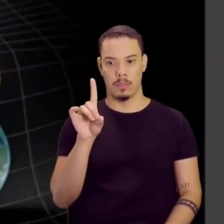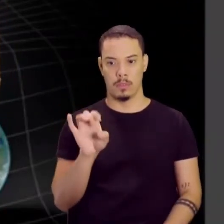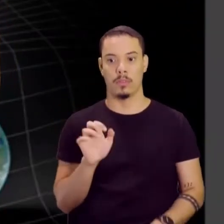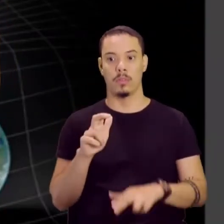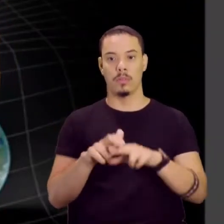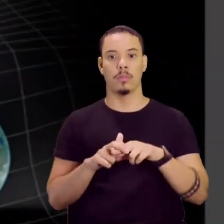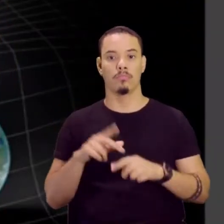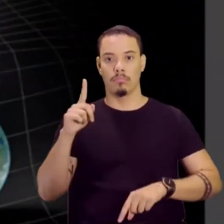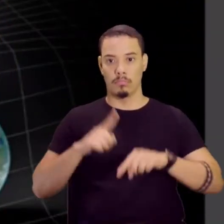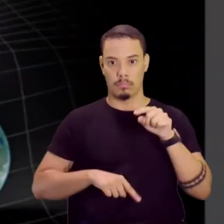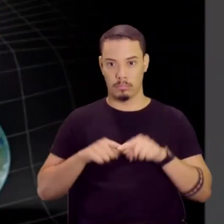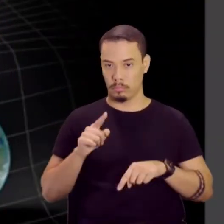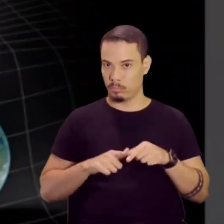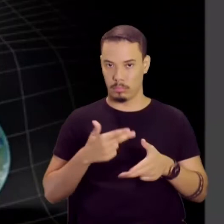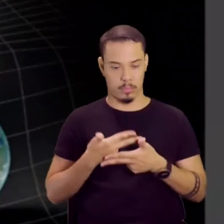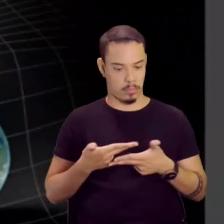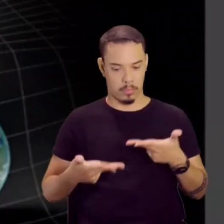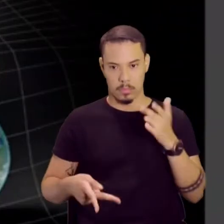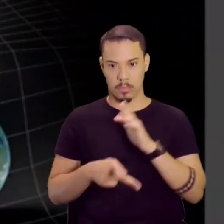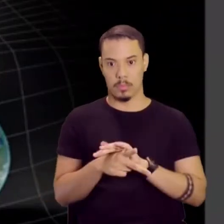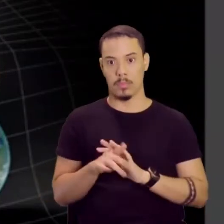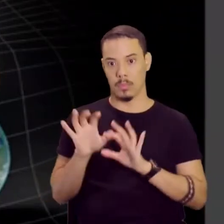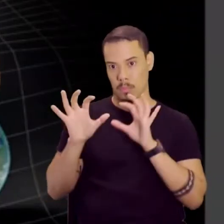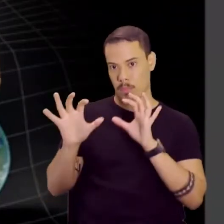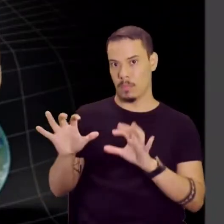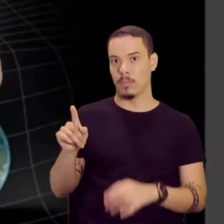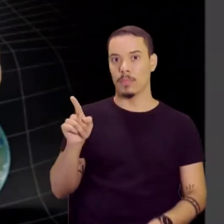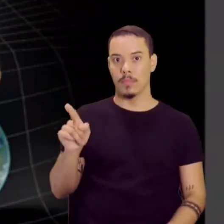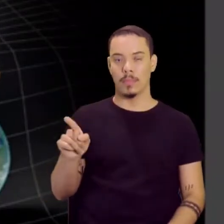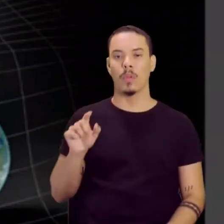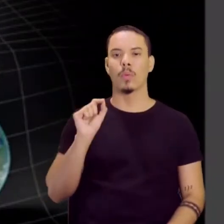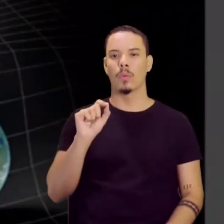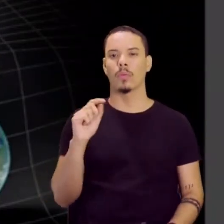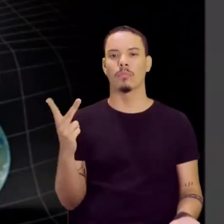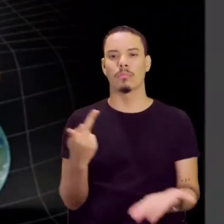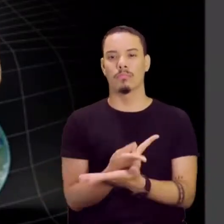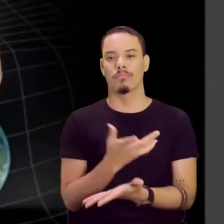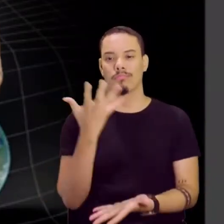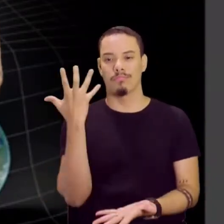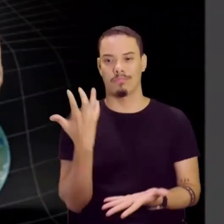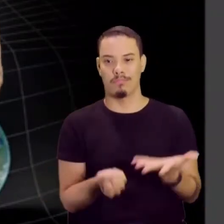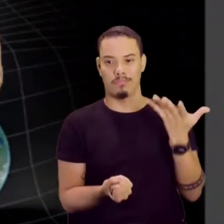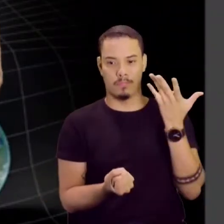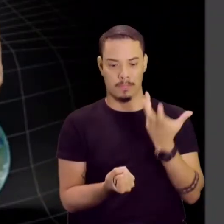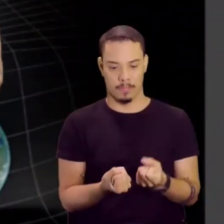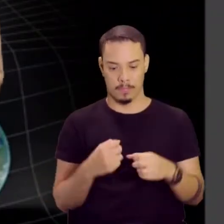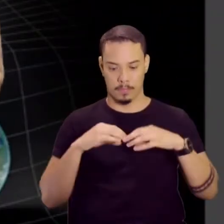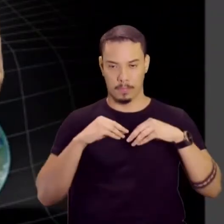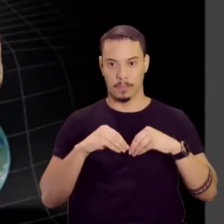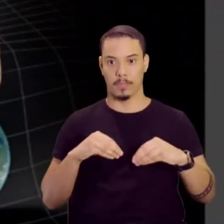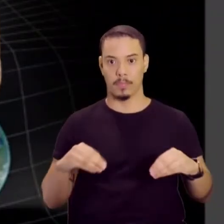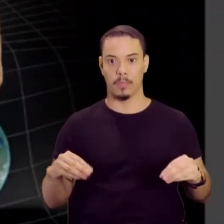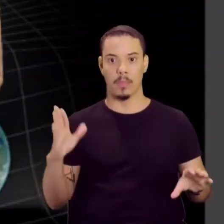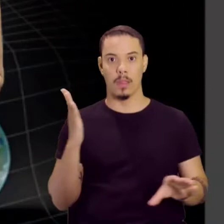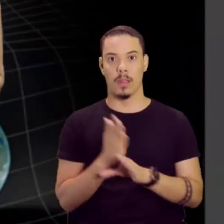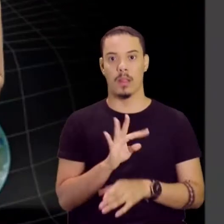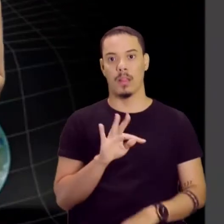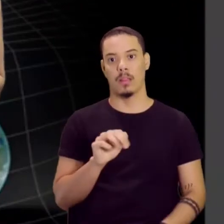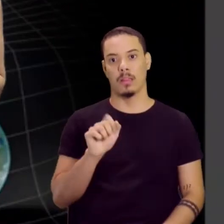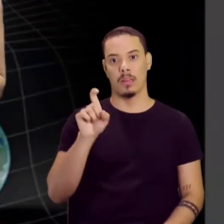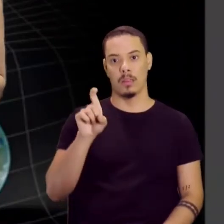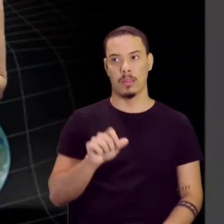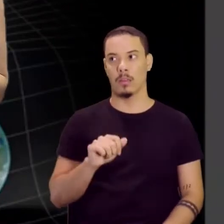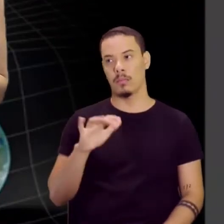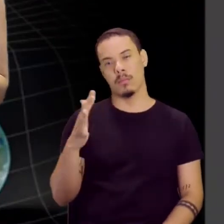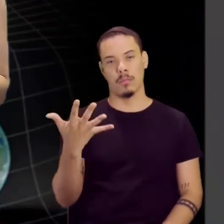estão sujeitos a essa trajetória aqui, trajetória vertical, eles são atraídos para o solo a uma taxa de aceleração